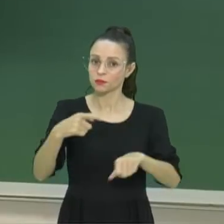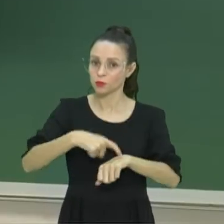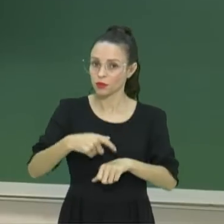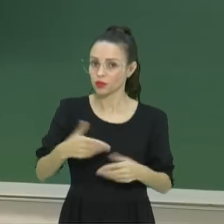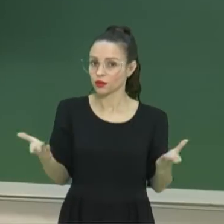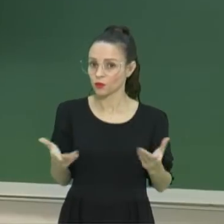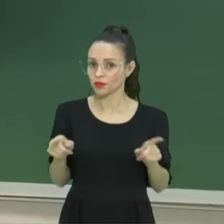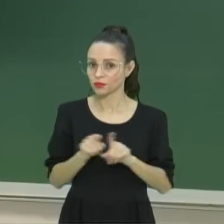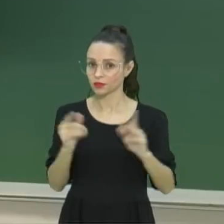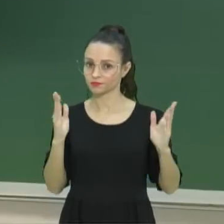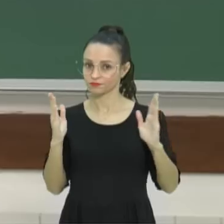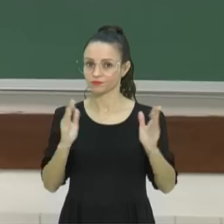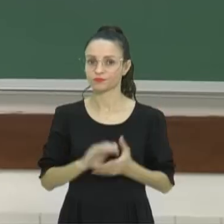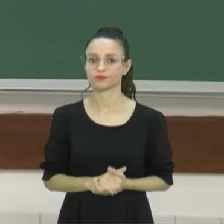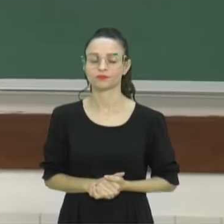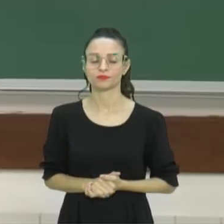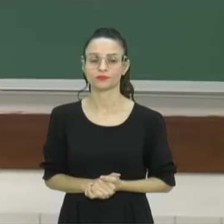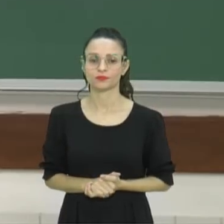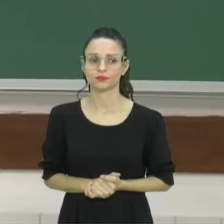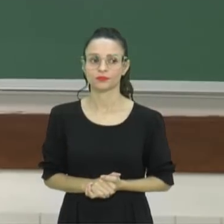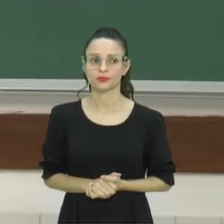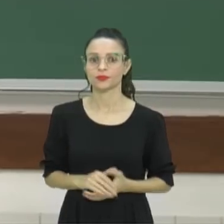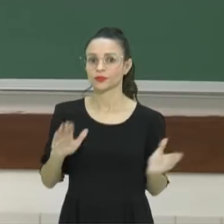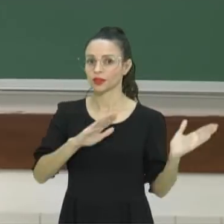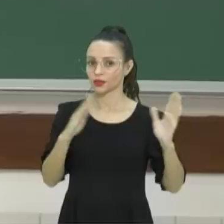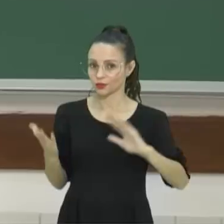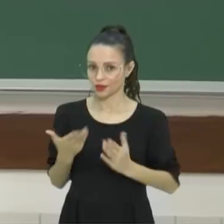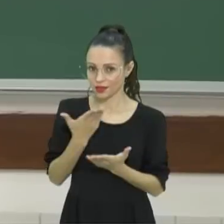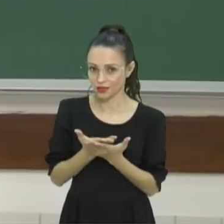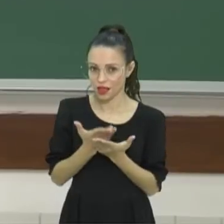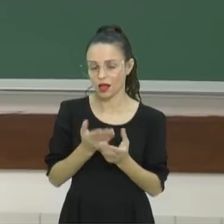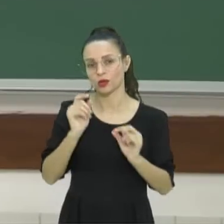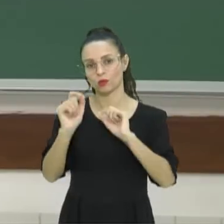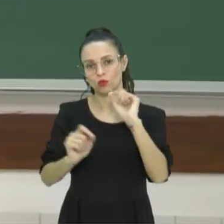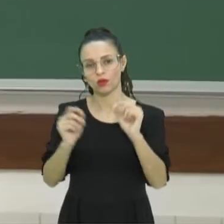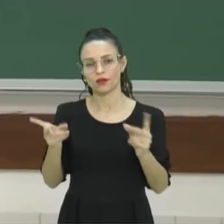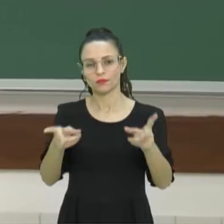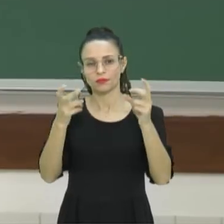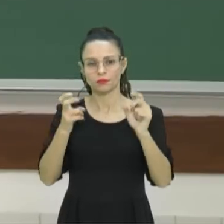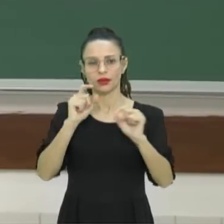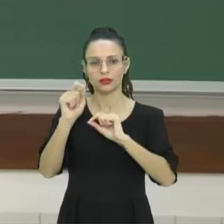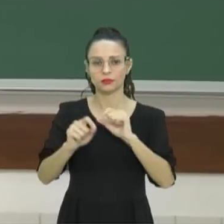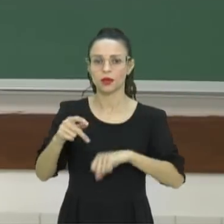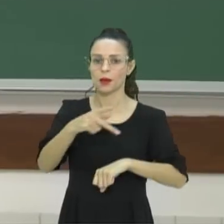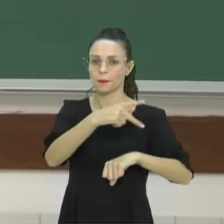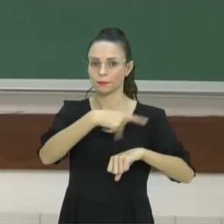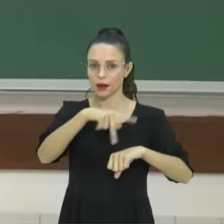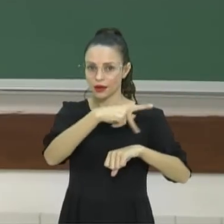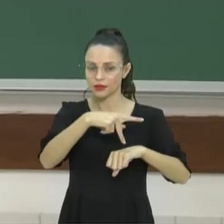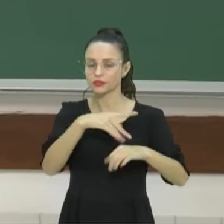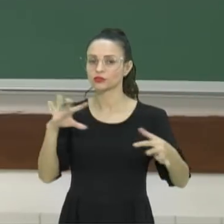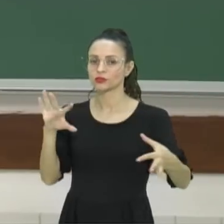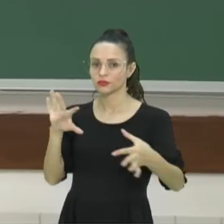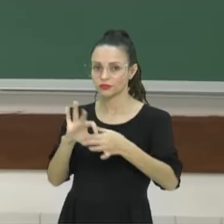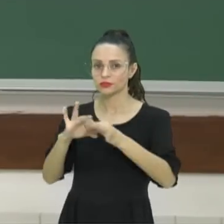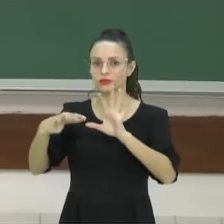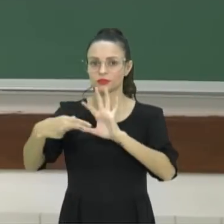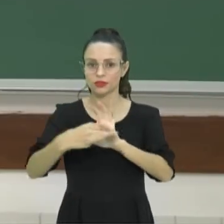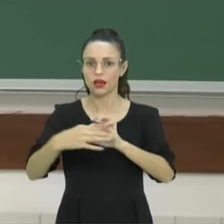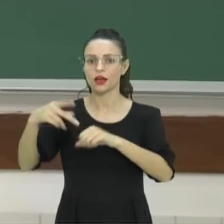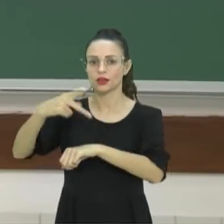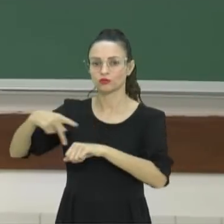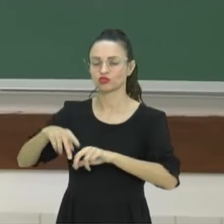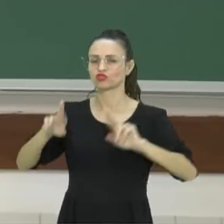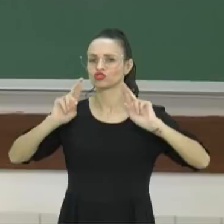também. Muito bem, então durante essa aula nós percebemos que os países estão interligados por